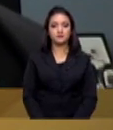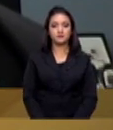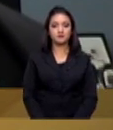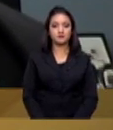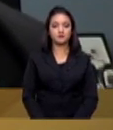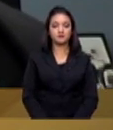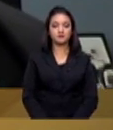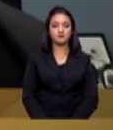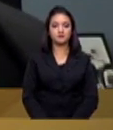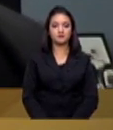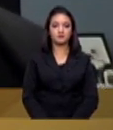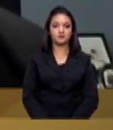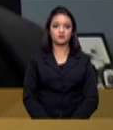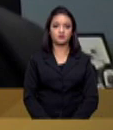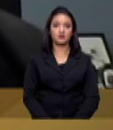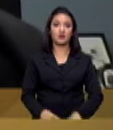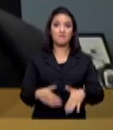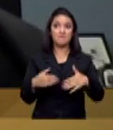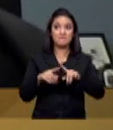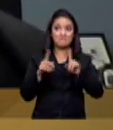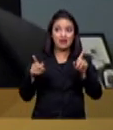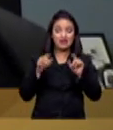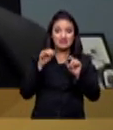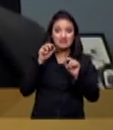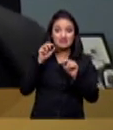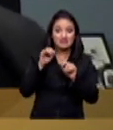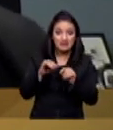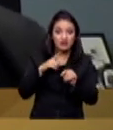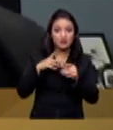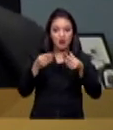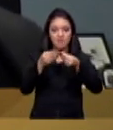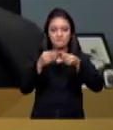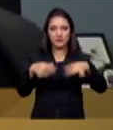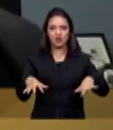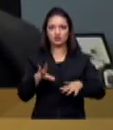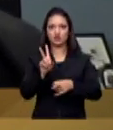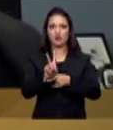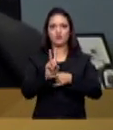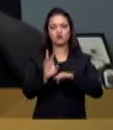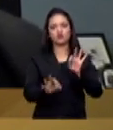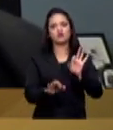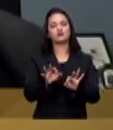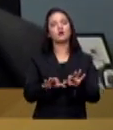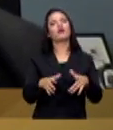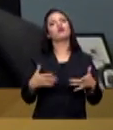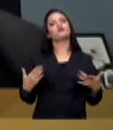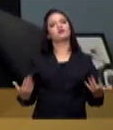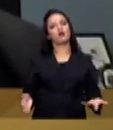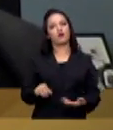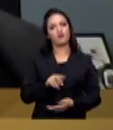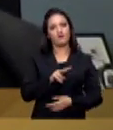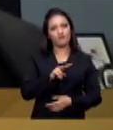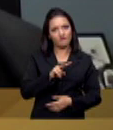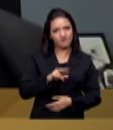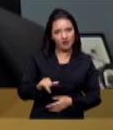ministro, pausa, fala comprometimento da proteção judicial efetiva, nós vamos ter